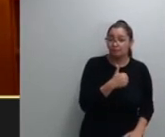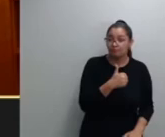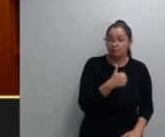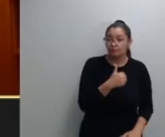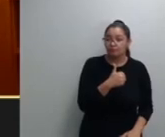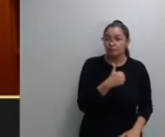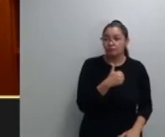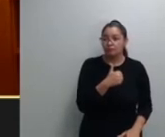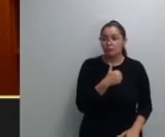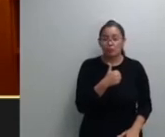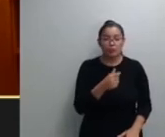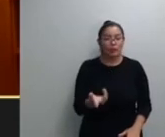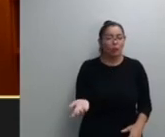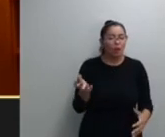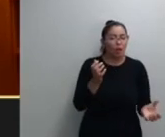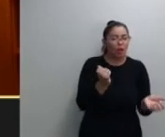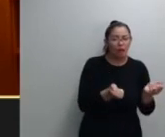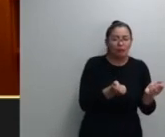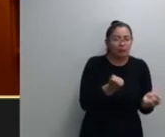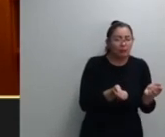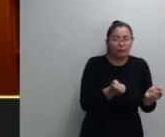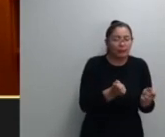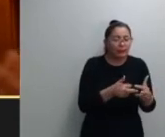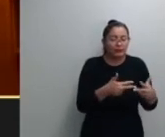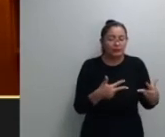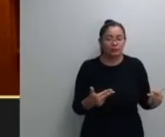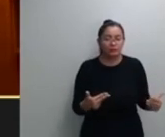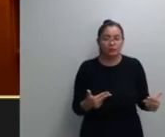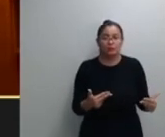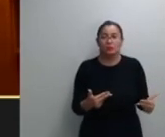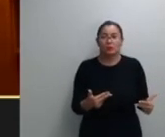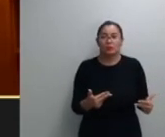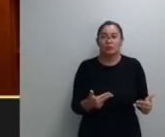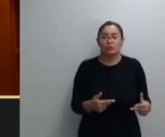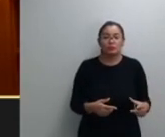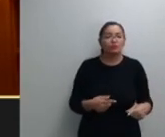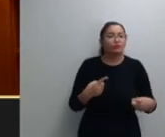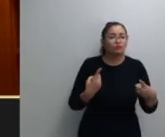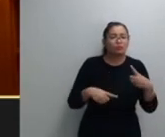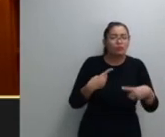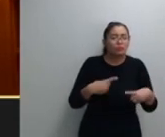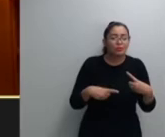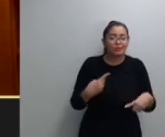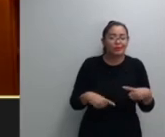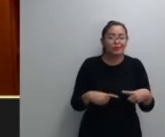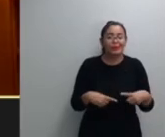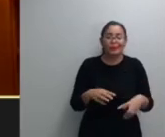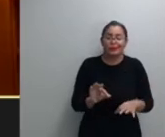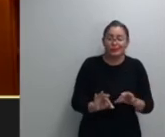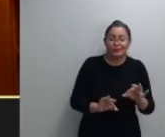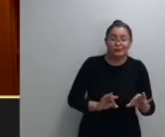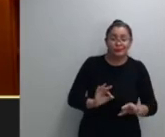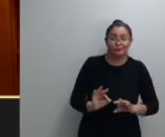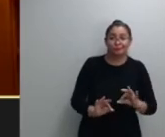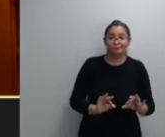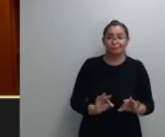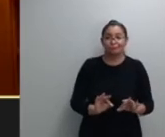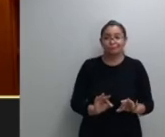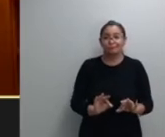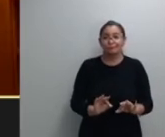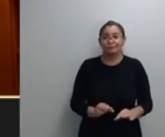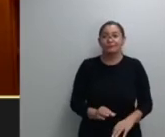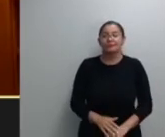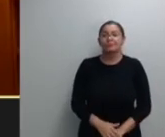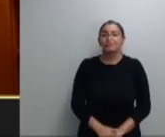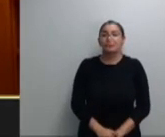de máquina, e daqui a pouco a gente vai entrar um pouquinho nessa discussão, porque é tratado dessa forma na nossa gramática e também na legislação tributária, e